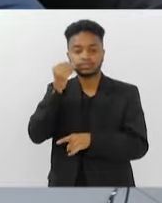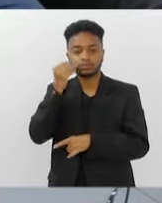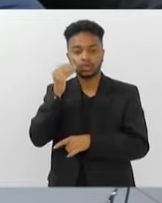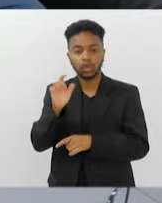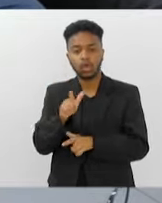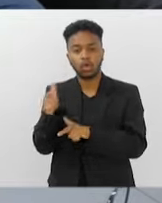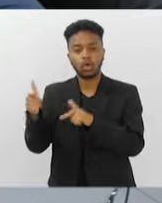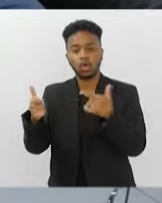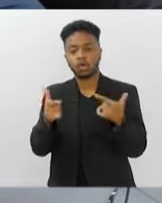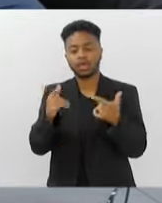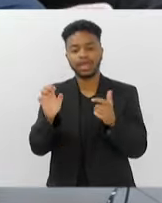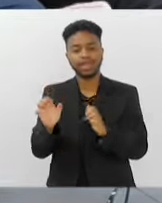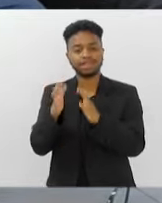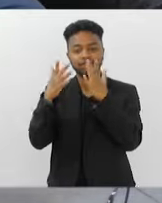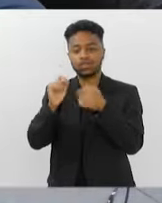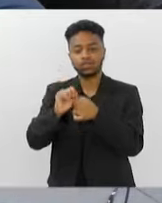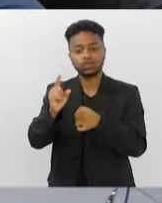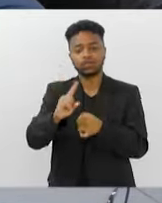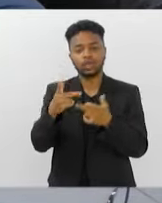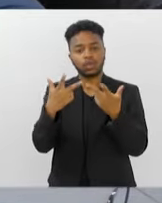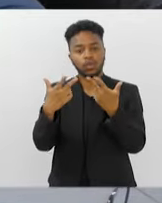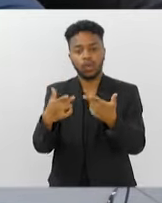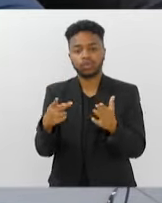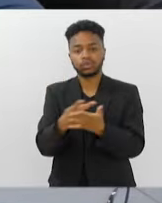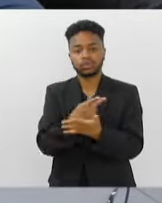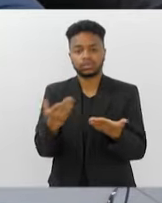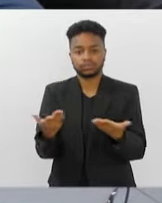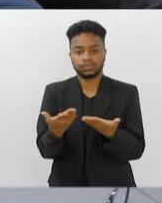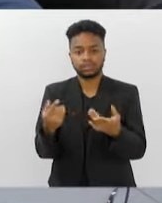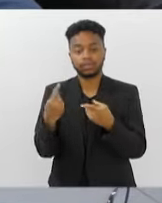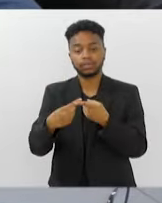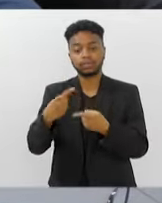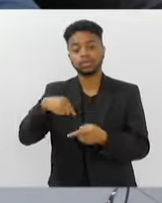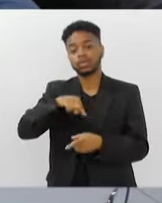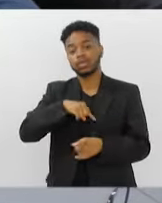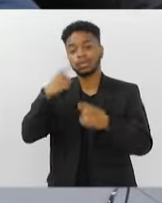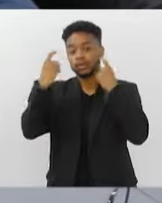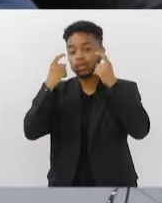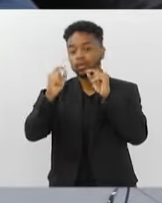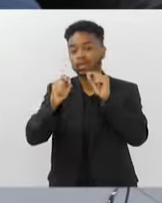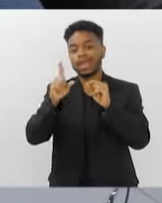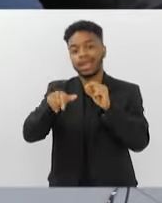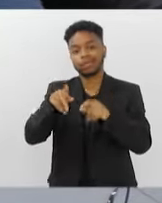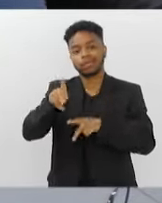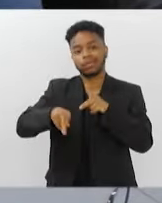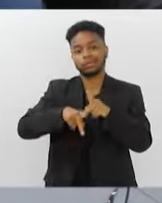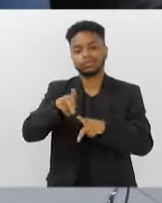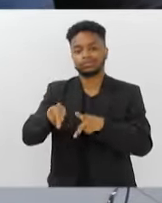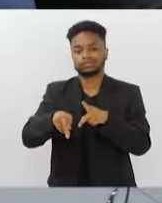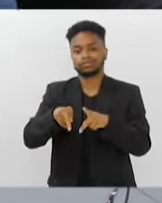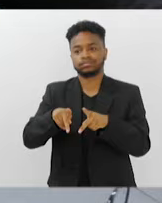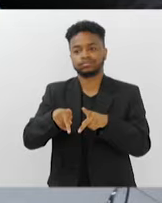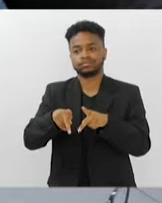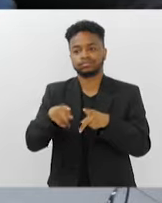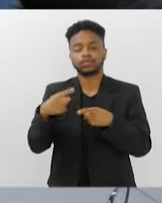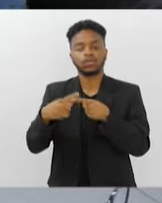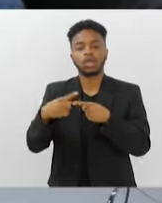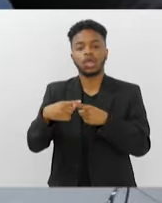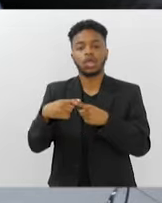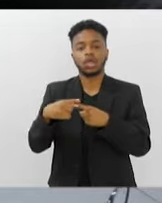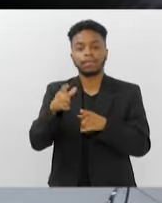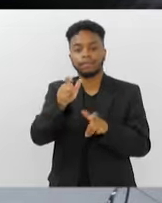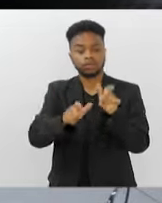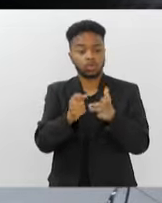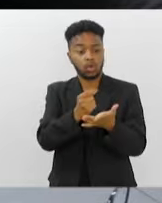eventos Não façam da maneira como está sendo feito agora porque a nossa preocupação novamente é com a população é com o consumidor